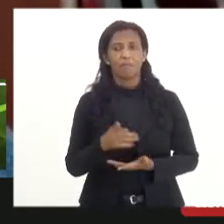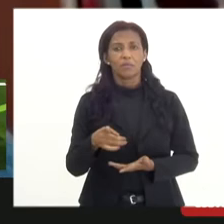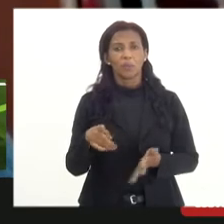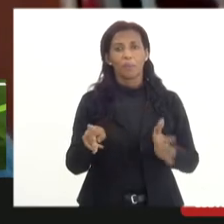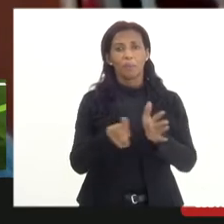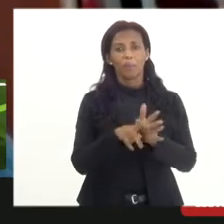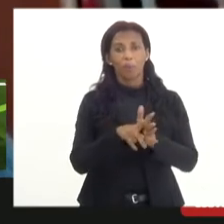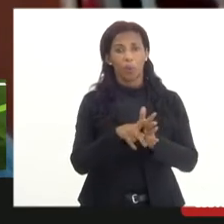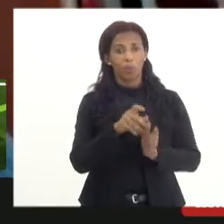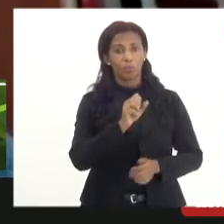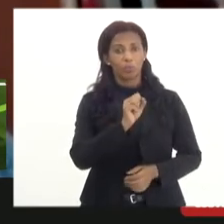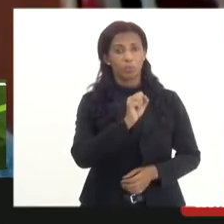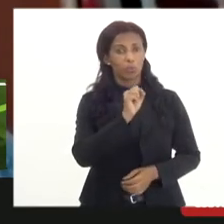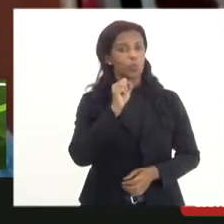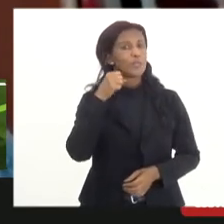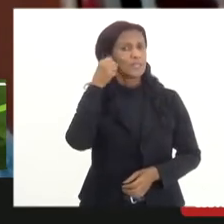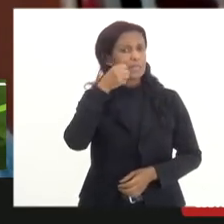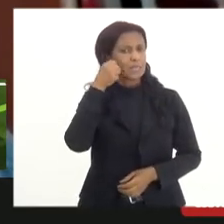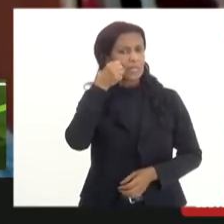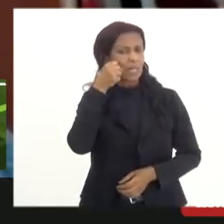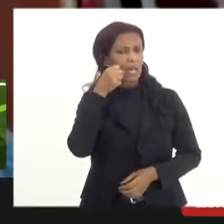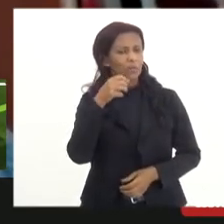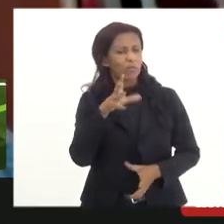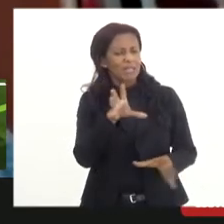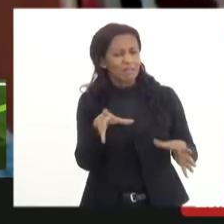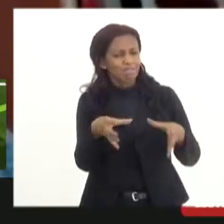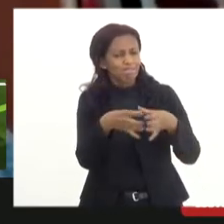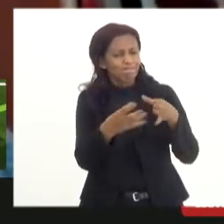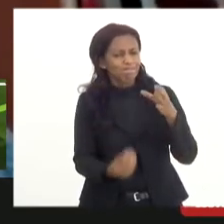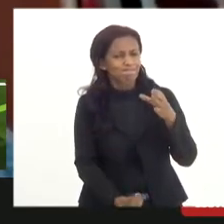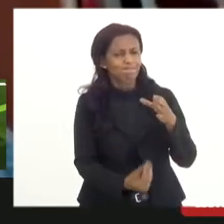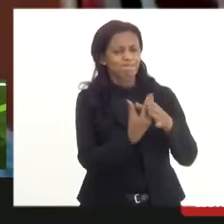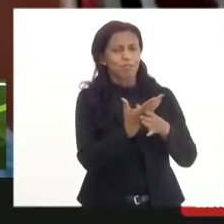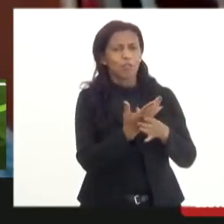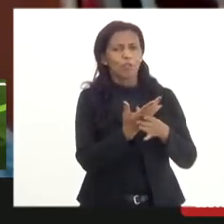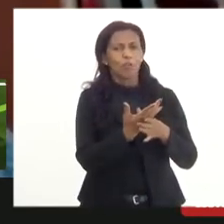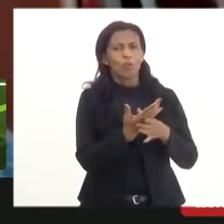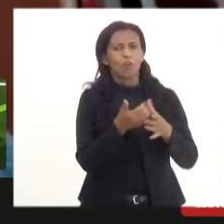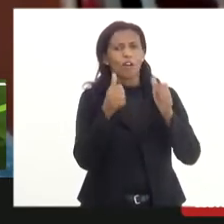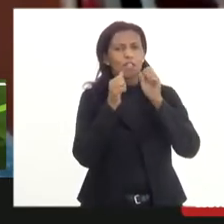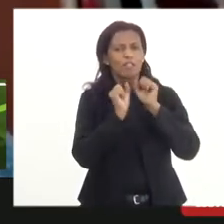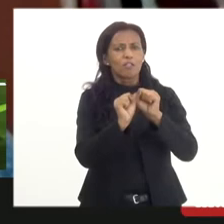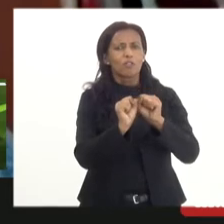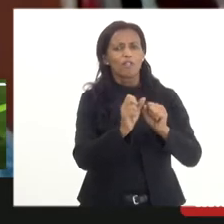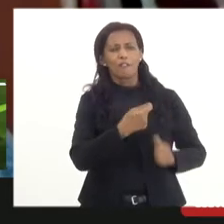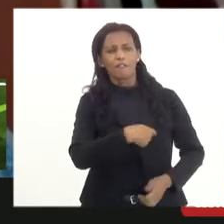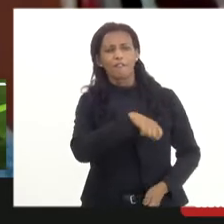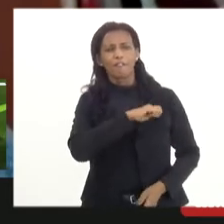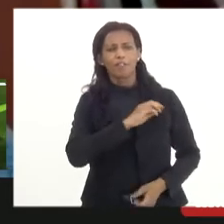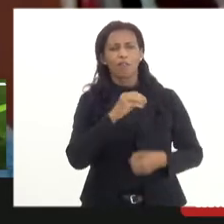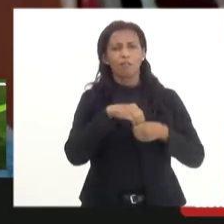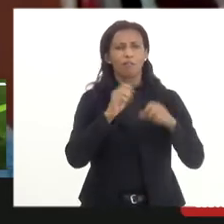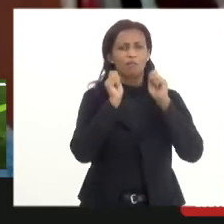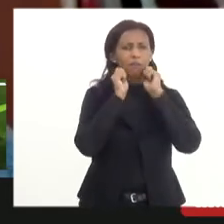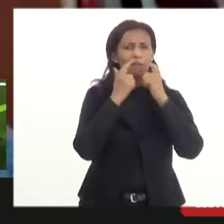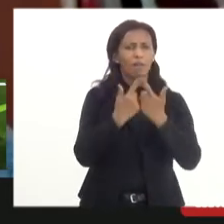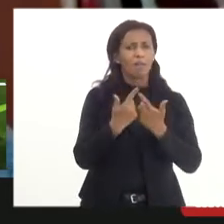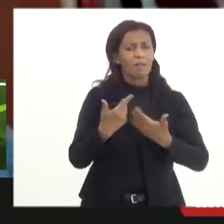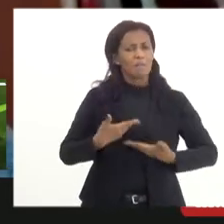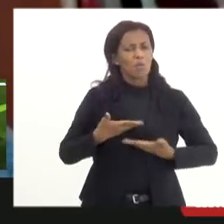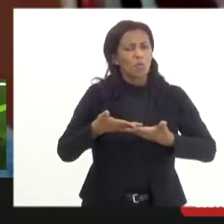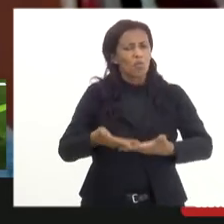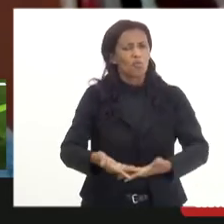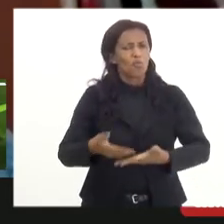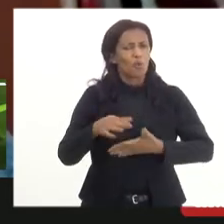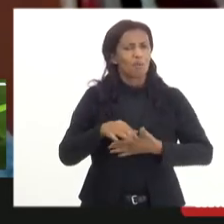do Senado, ele criou uma assessoria fiscal na Alerj, me convidou para presidir, e eu conversei com ele que, na